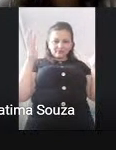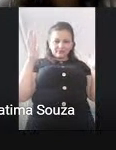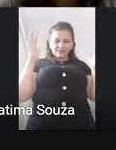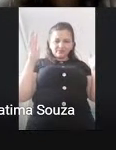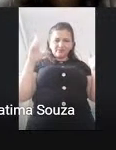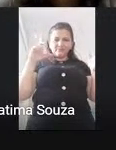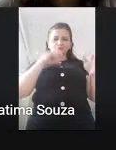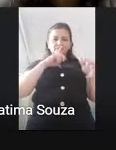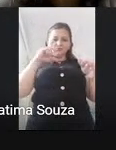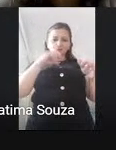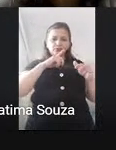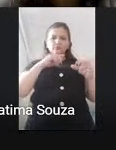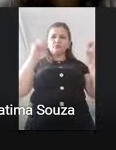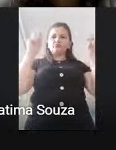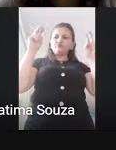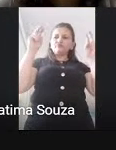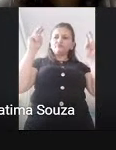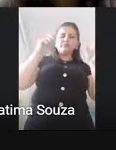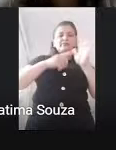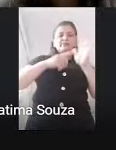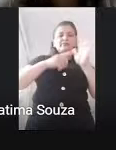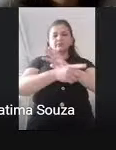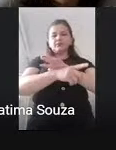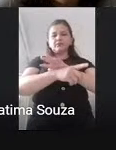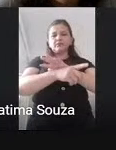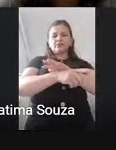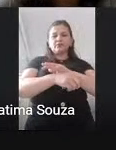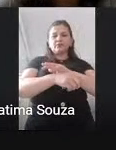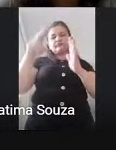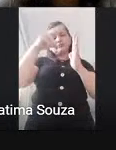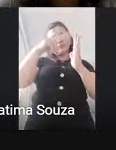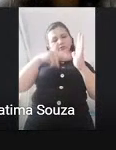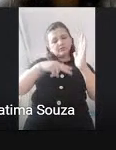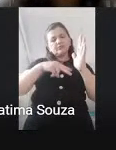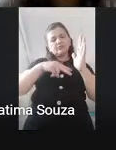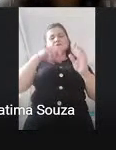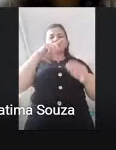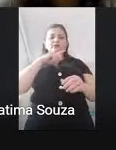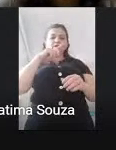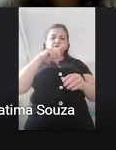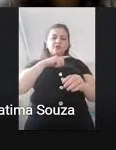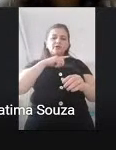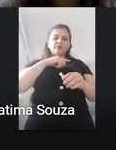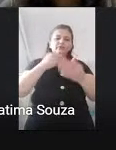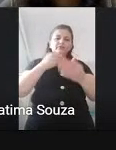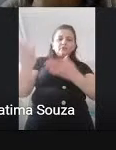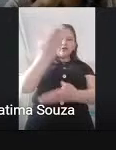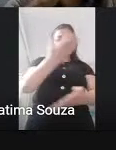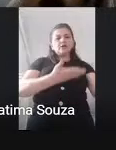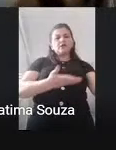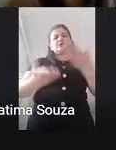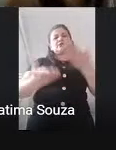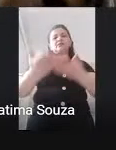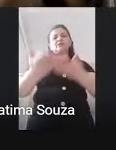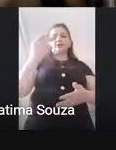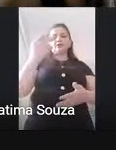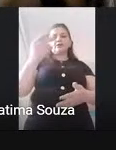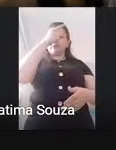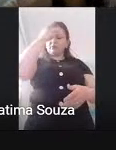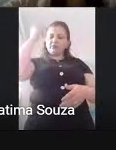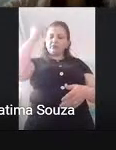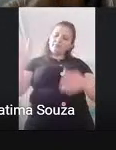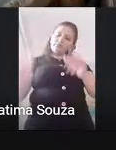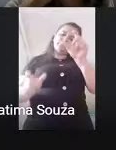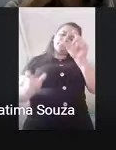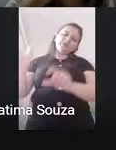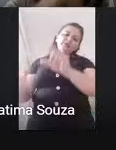para a nossa discussão, que é a leitura de quem vive uma relação, né, de trabalho com populações vulneráveis, aí particularmente a população de rua, que você